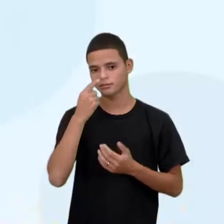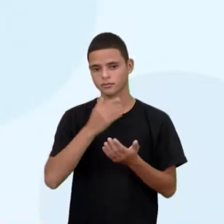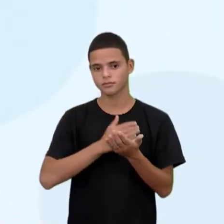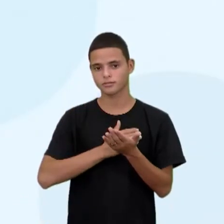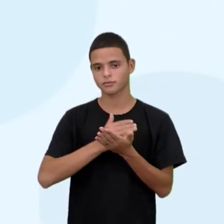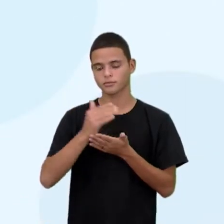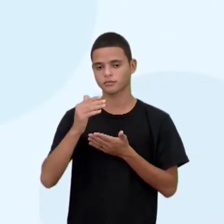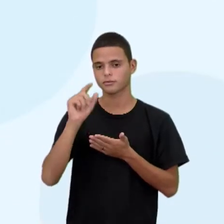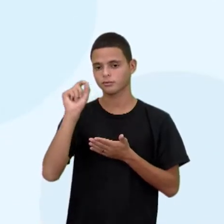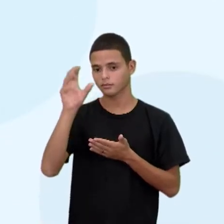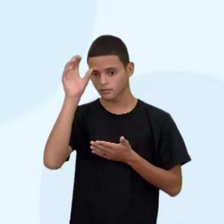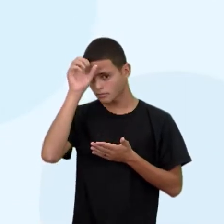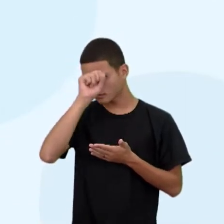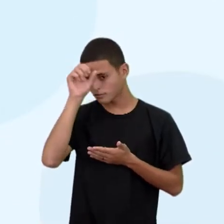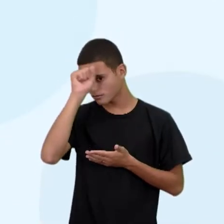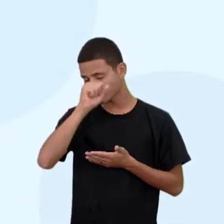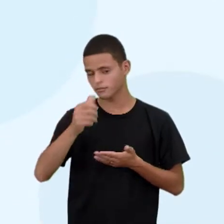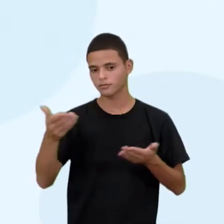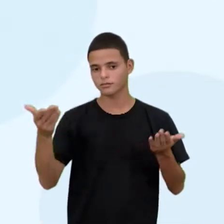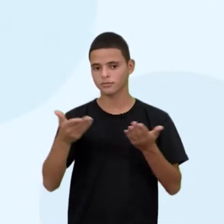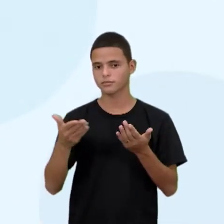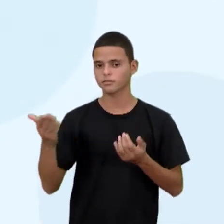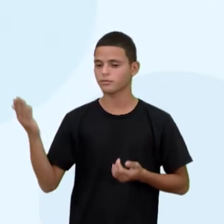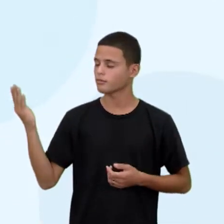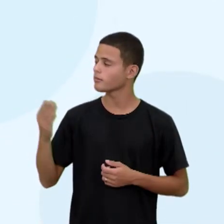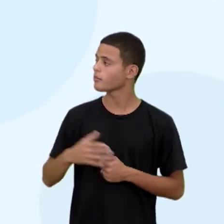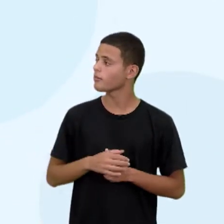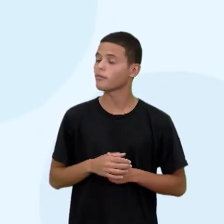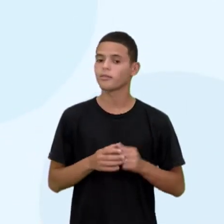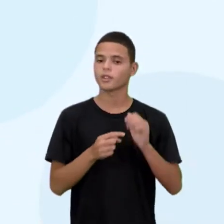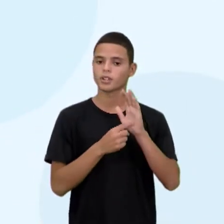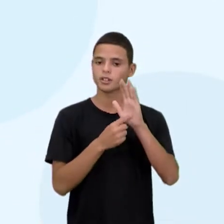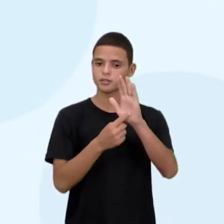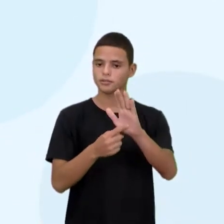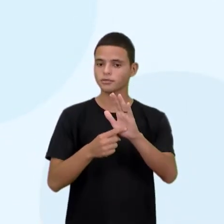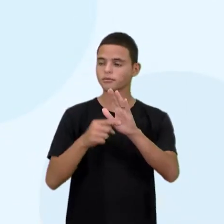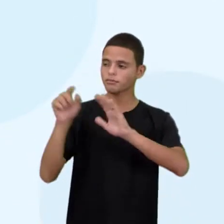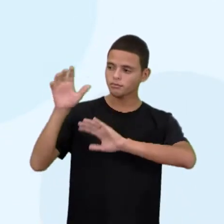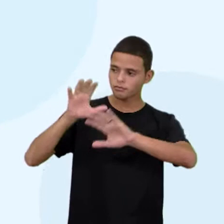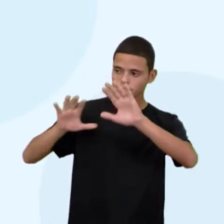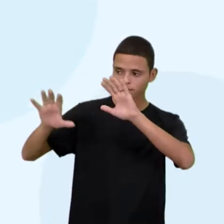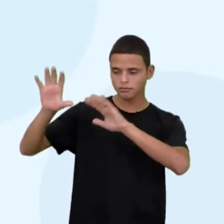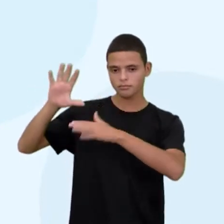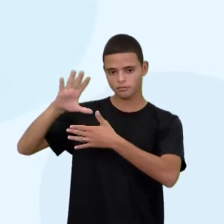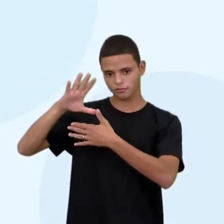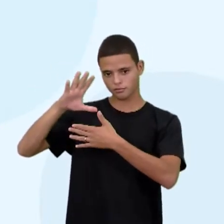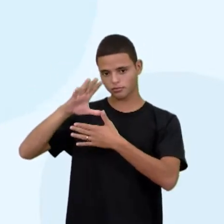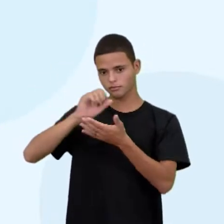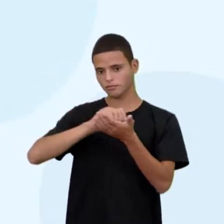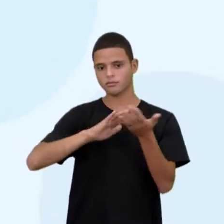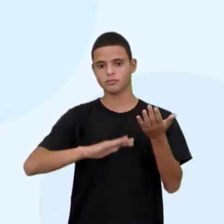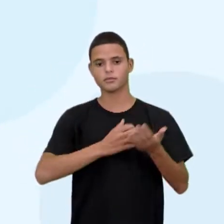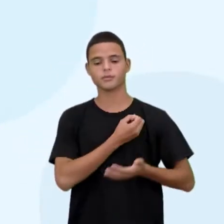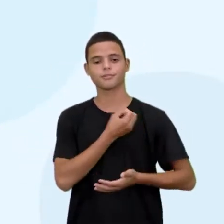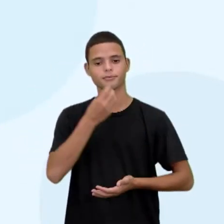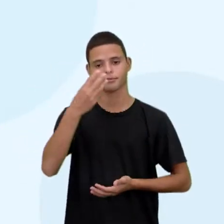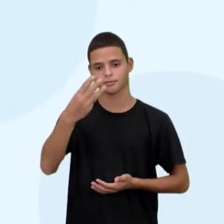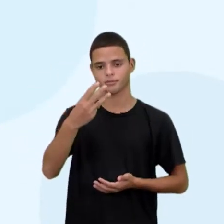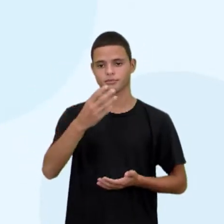aí o que nós vamos falar. Tá aí, ó, indicadores demográficos, atividade